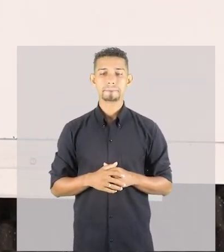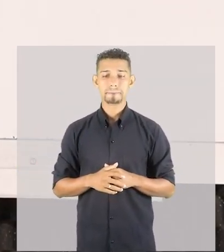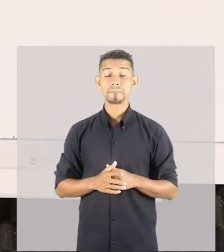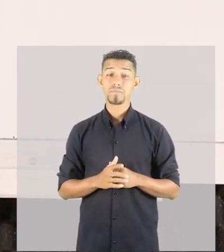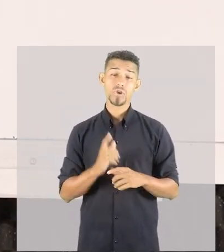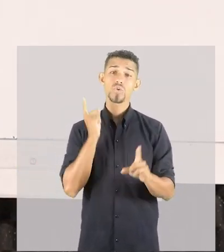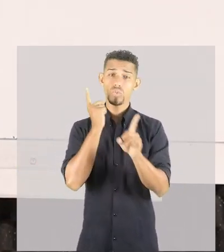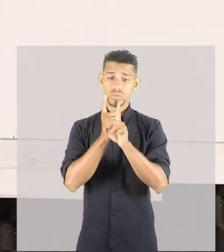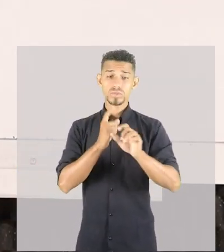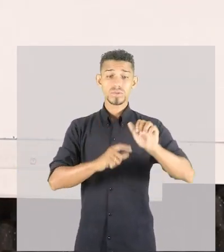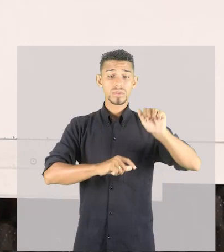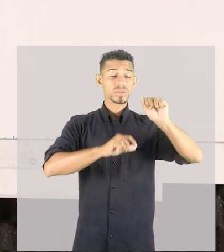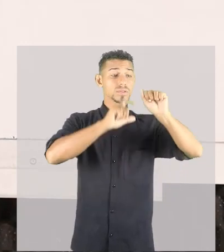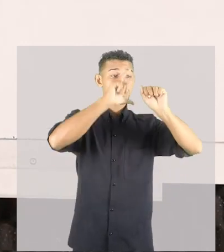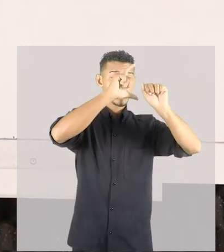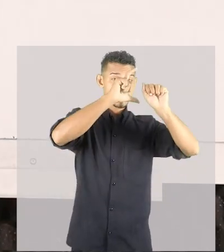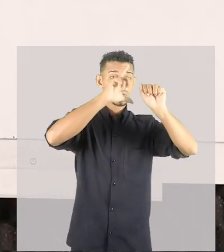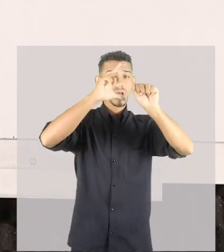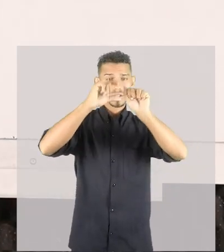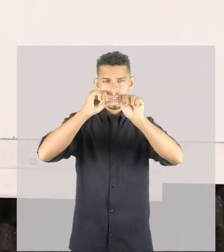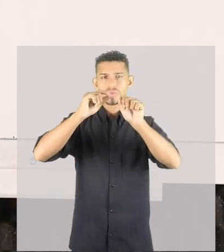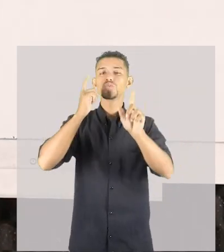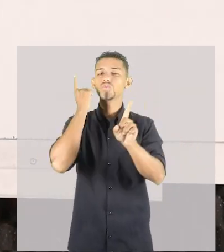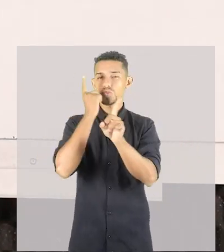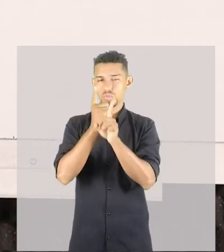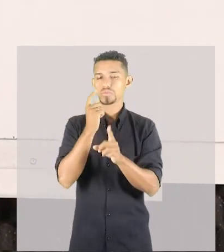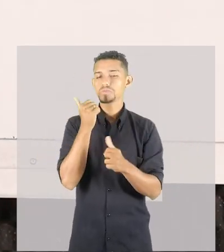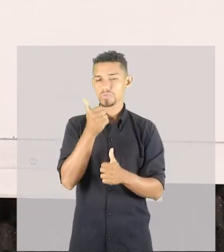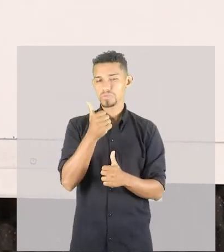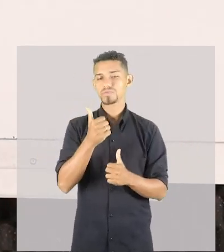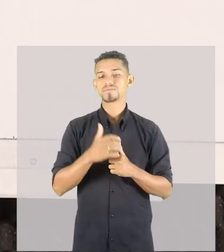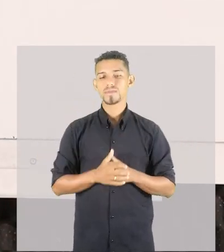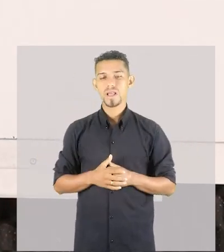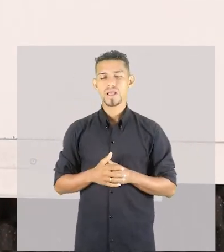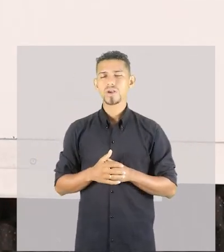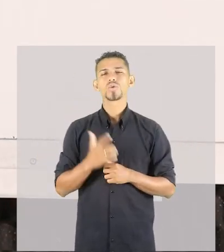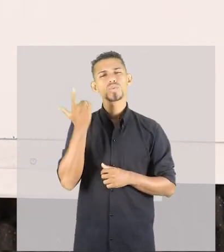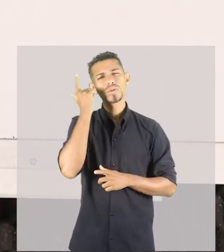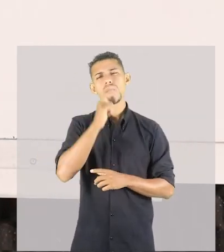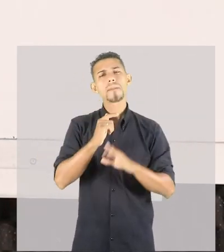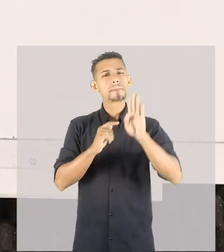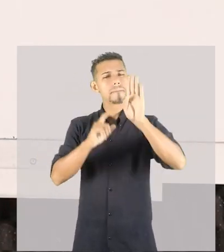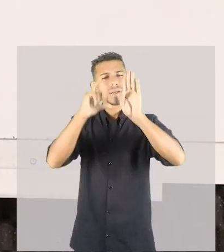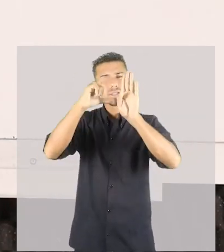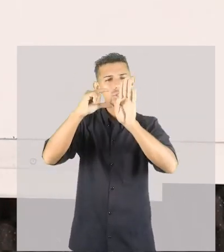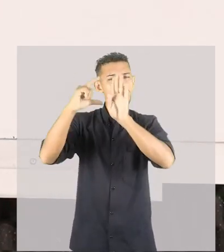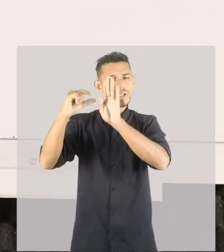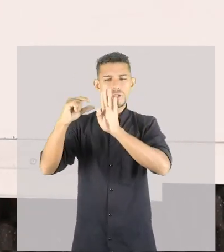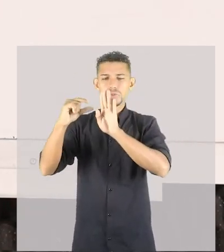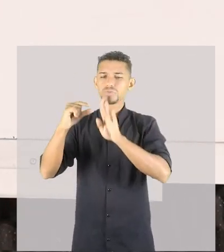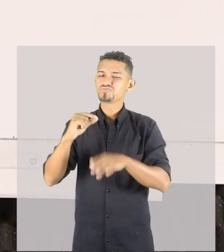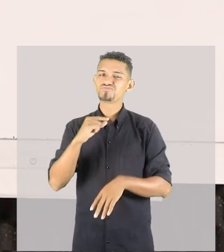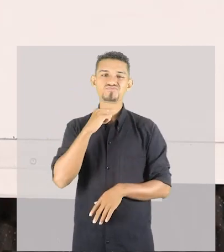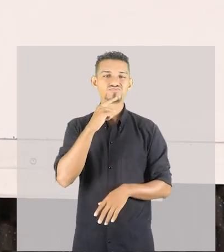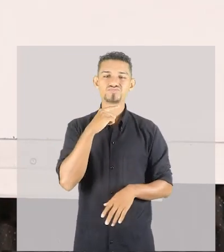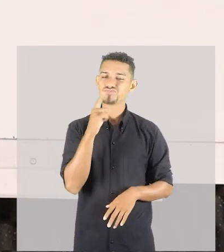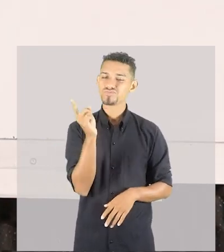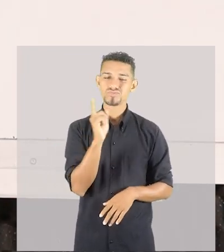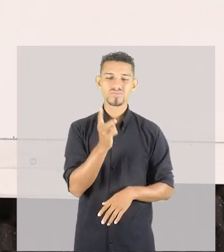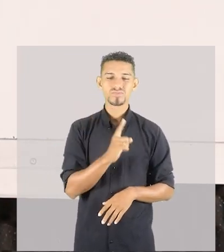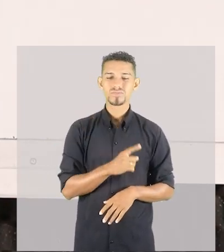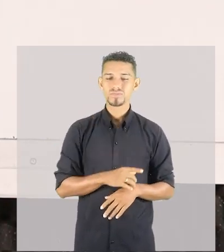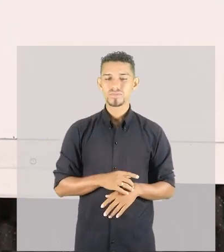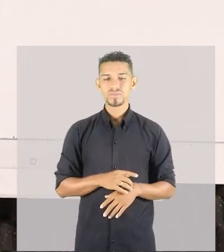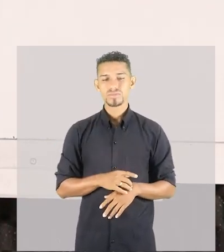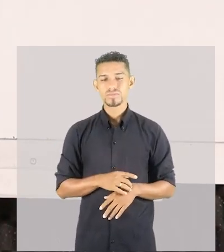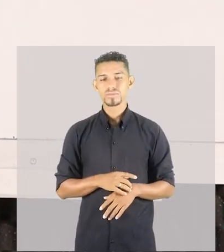consigo encontrar um azão, azinho? Consigo, perfeito, tá ali. Consigo encontrar um bezinho, bezinho? Ó, não consigo,